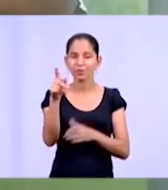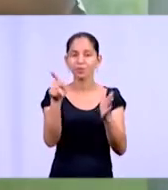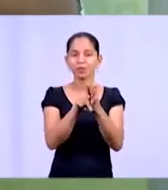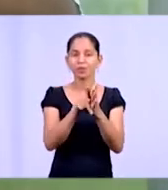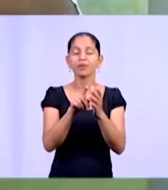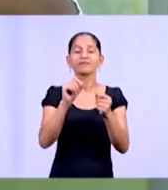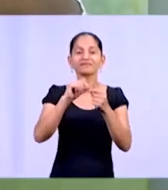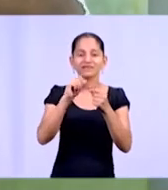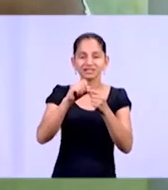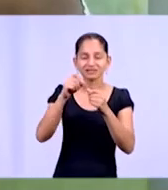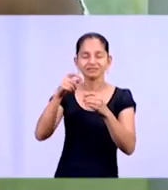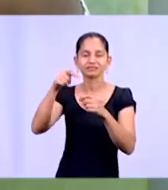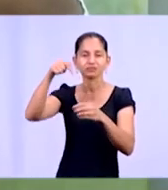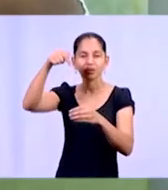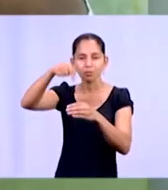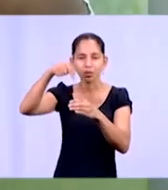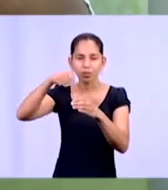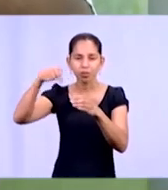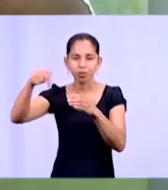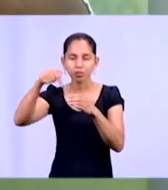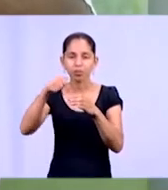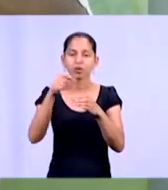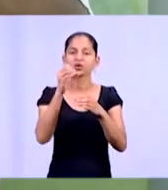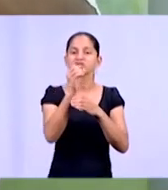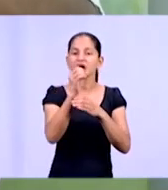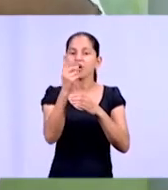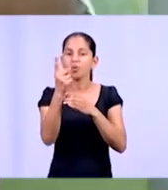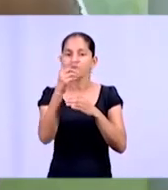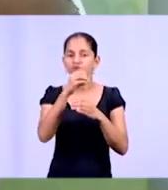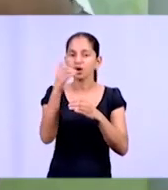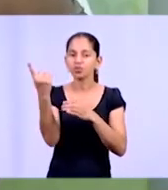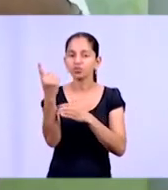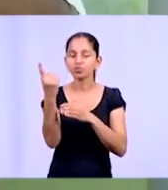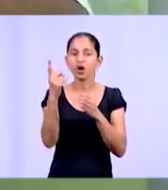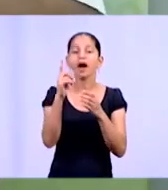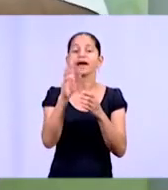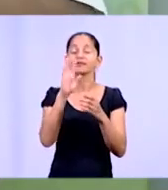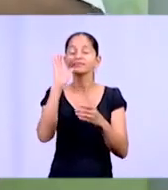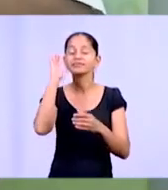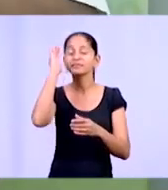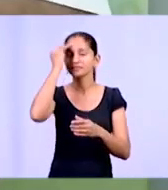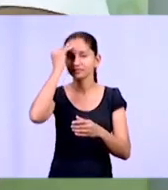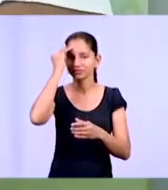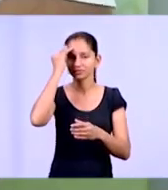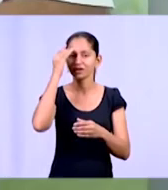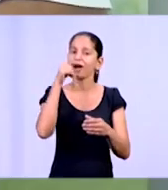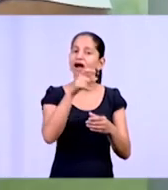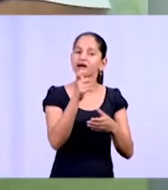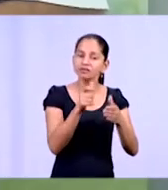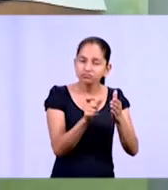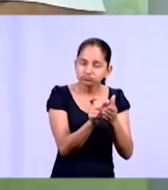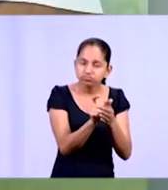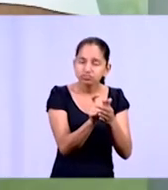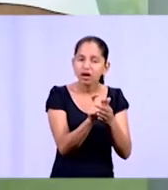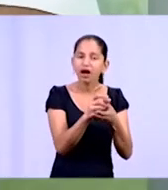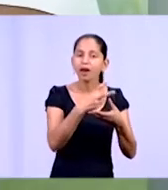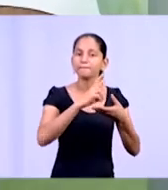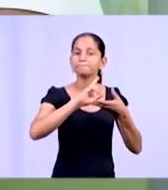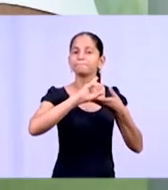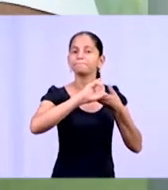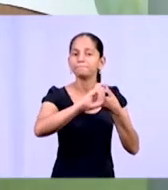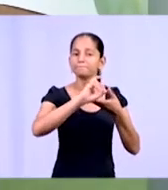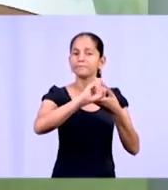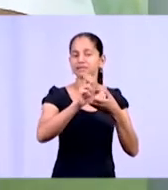furava, que representava justamente aqueles códigos binários 0 e 1, 0 e 1, ou comandos específicos, e a máquina conseguia,